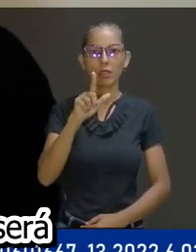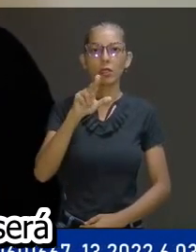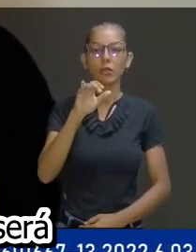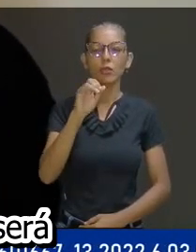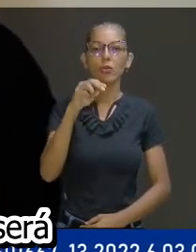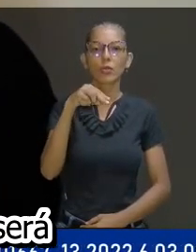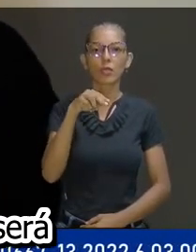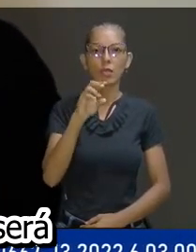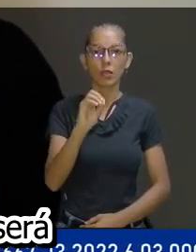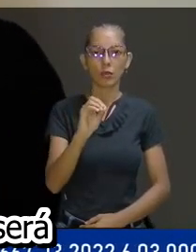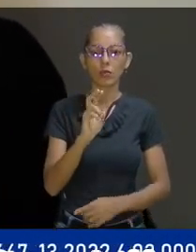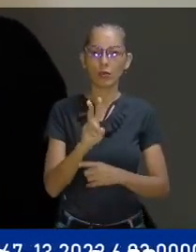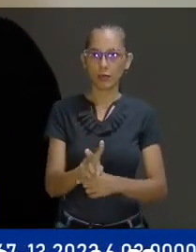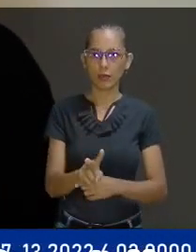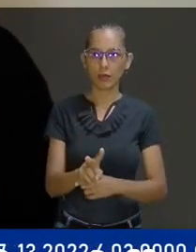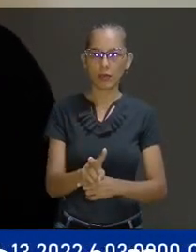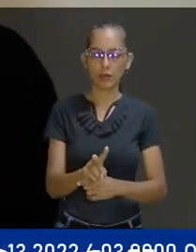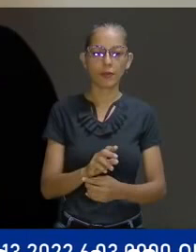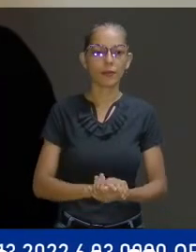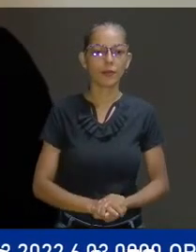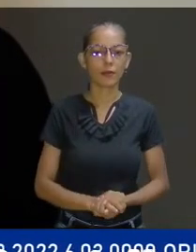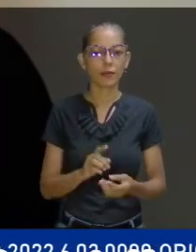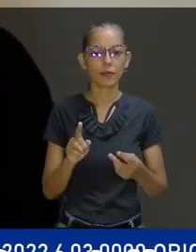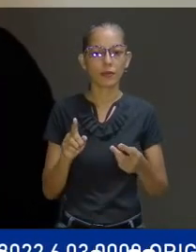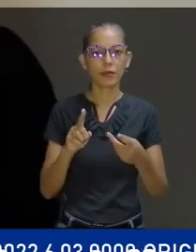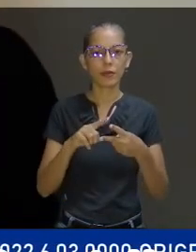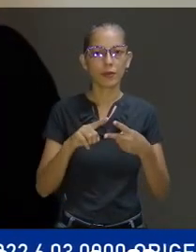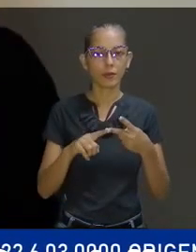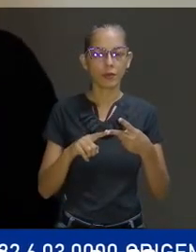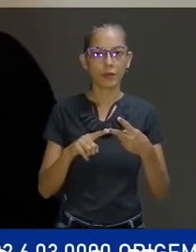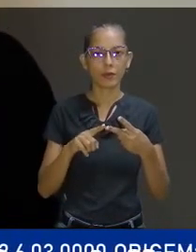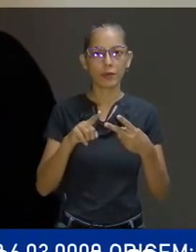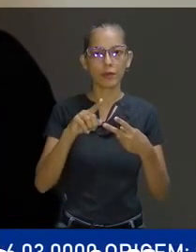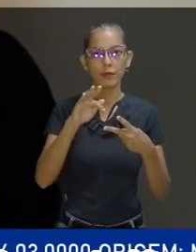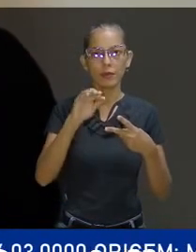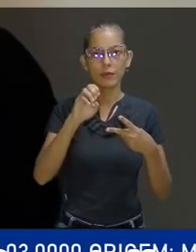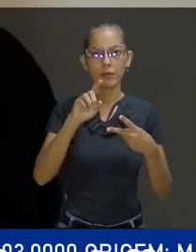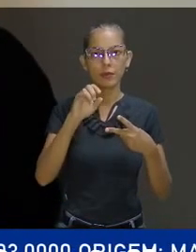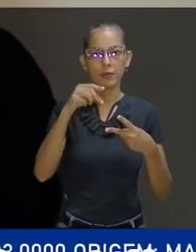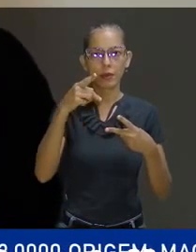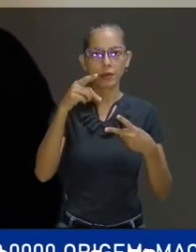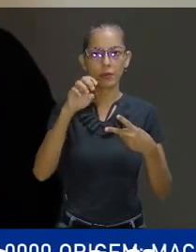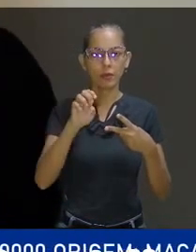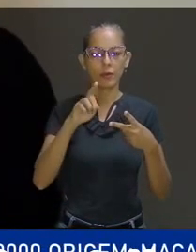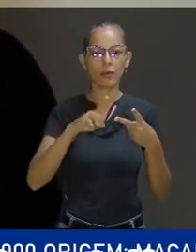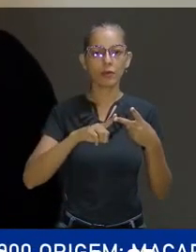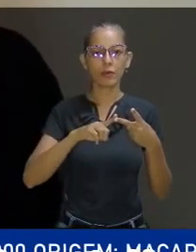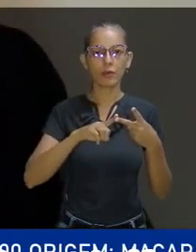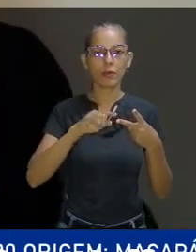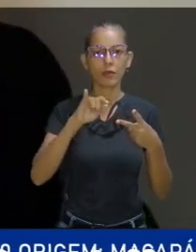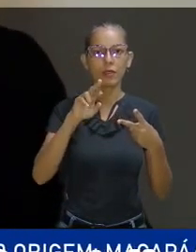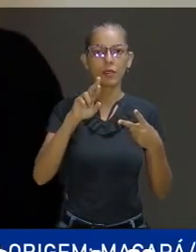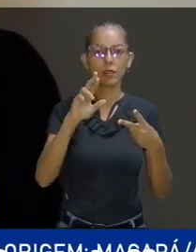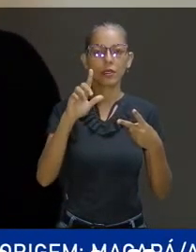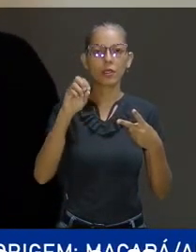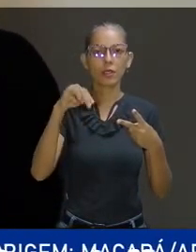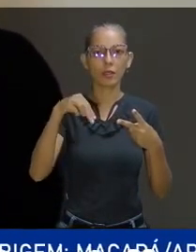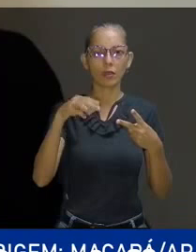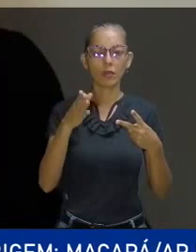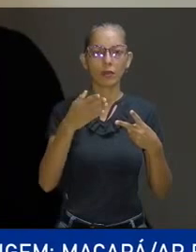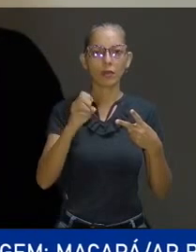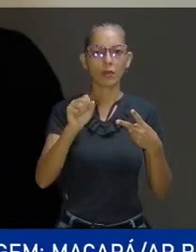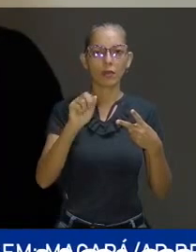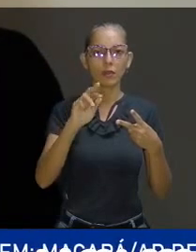Castillo Silva. Também como investigados, Felipe Luan Moreira Barreto e Irlon Sarmento